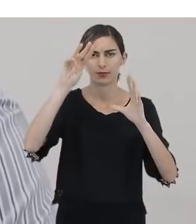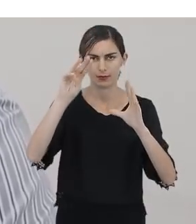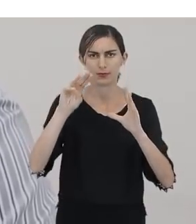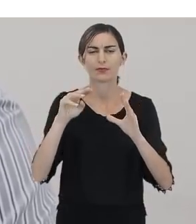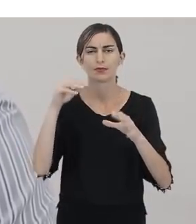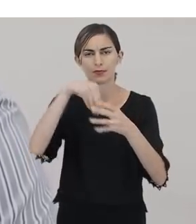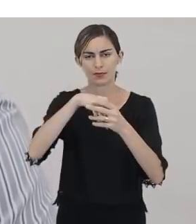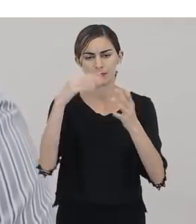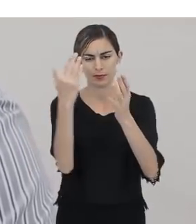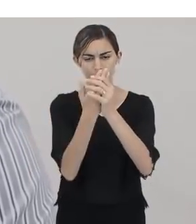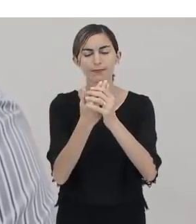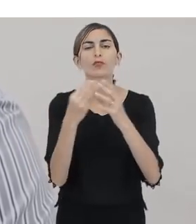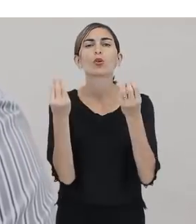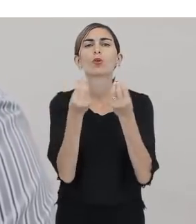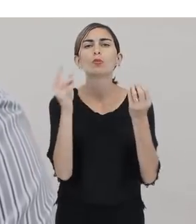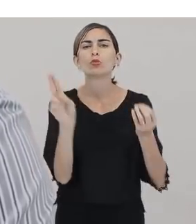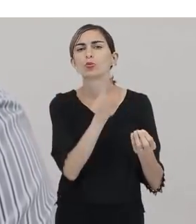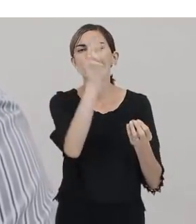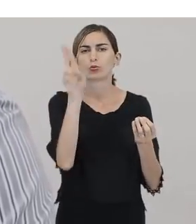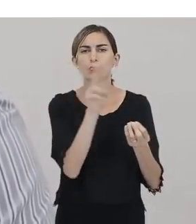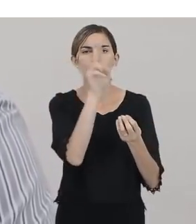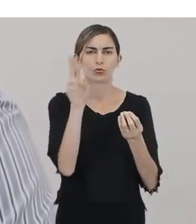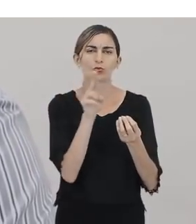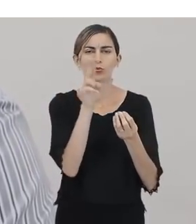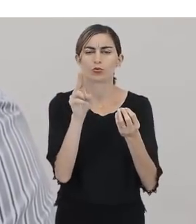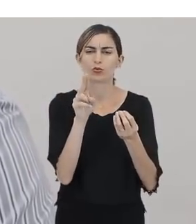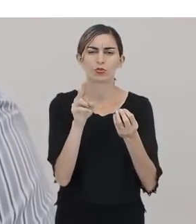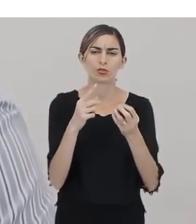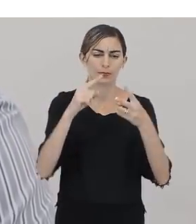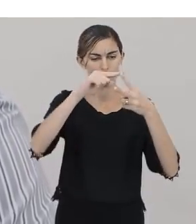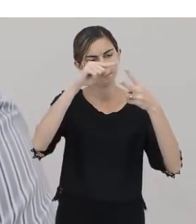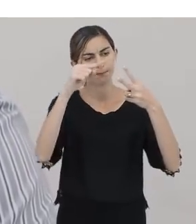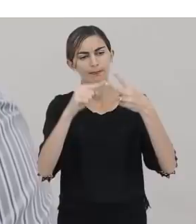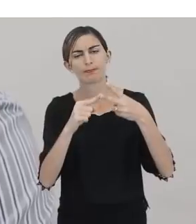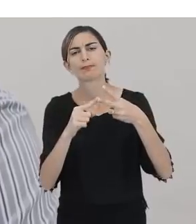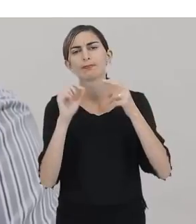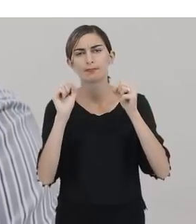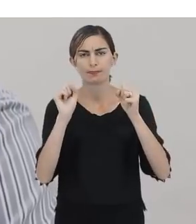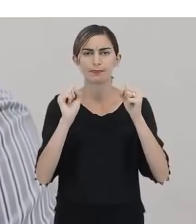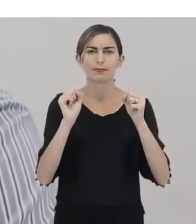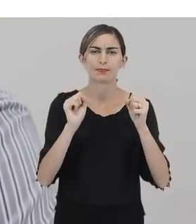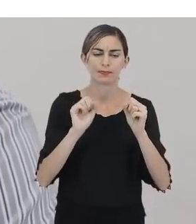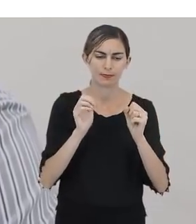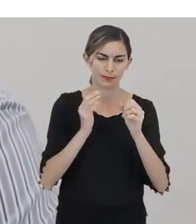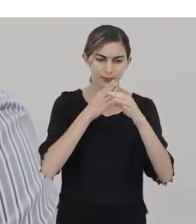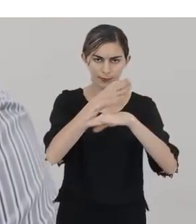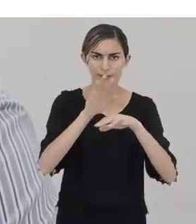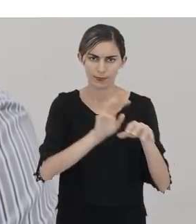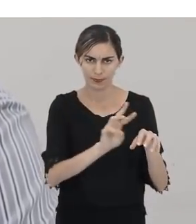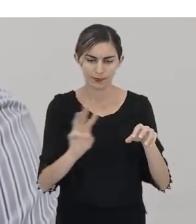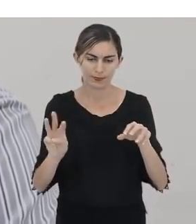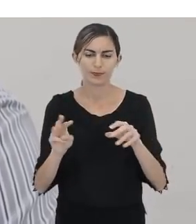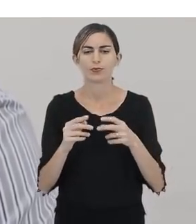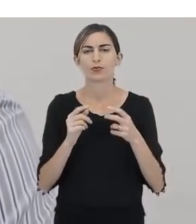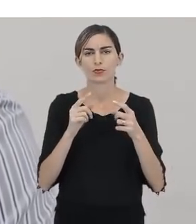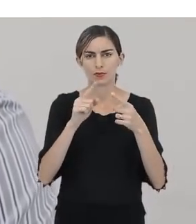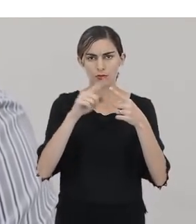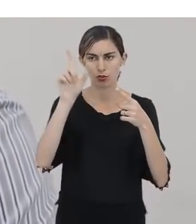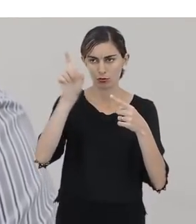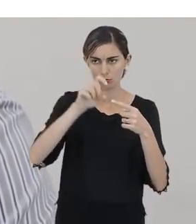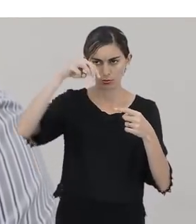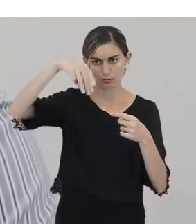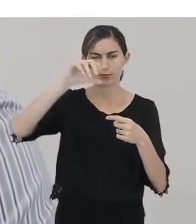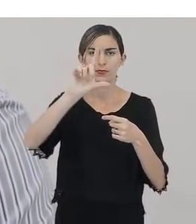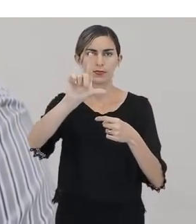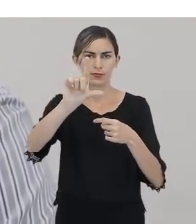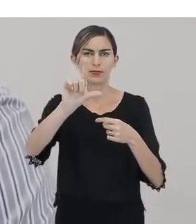uma string dentro desse arquivo. E como é que eu faço para usar? Então você pode usar essa string de duas formas. Você pode acessar essa string tanto no